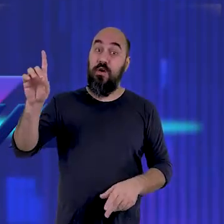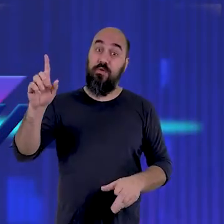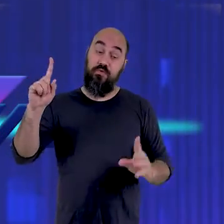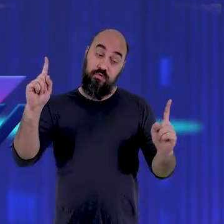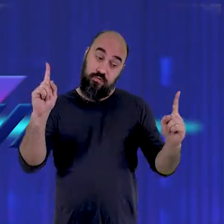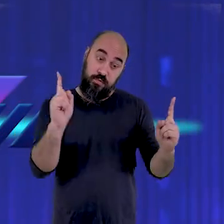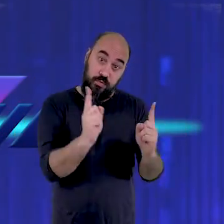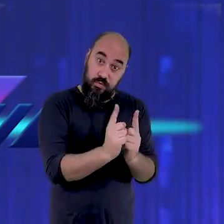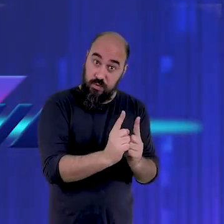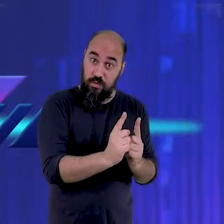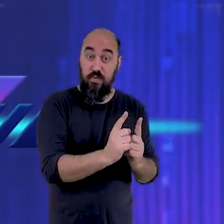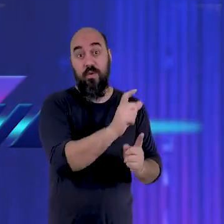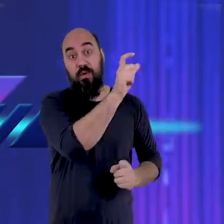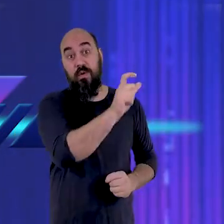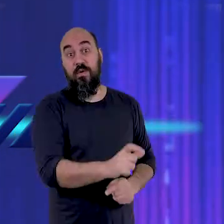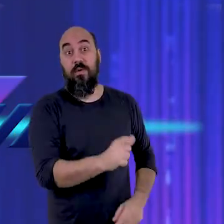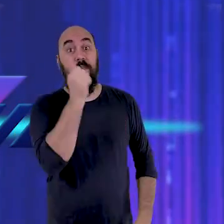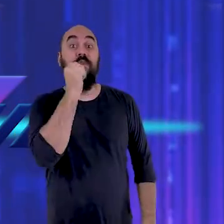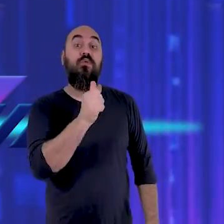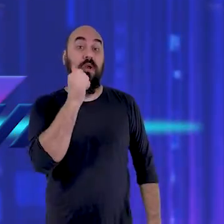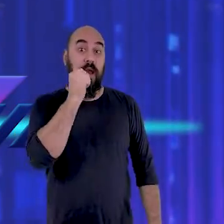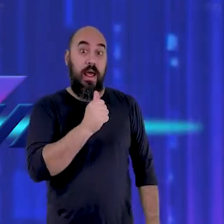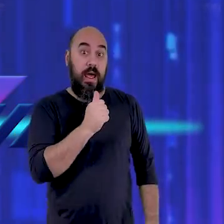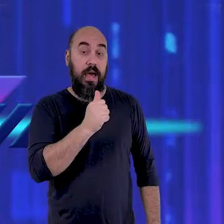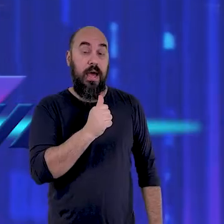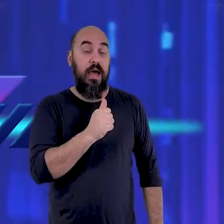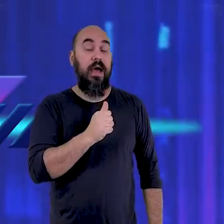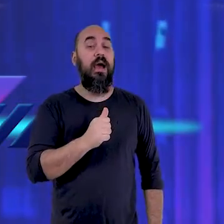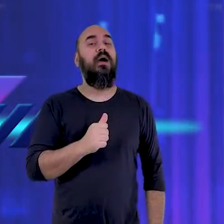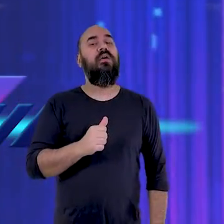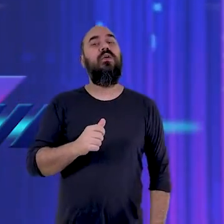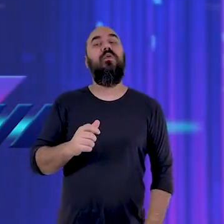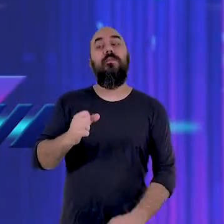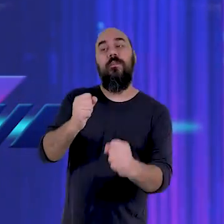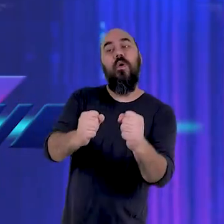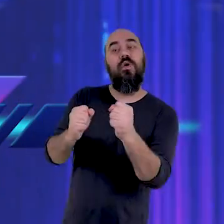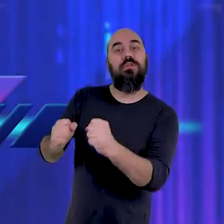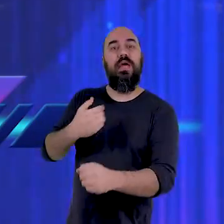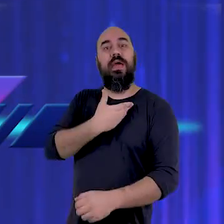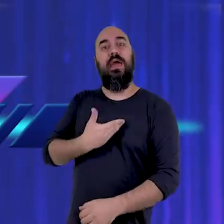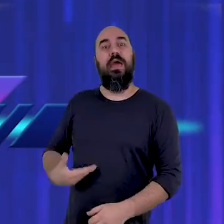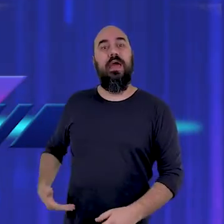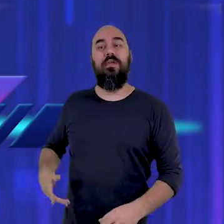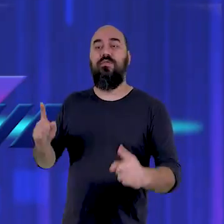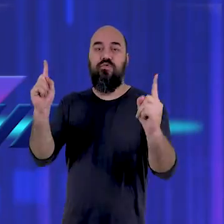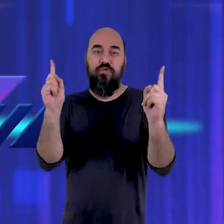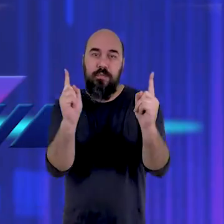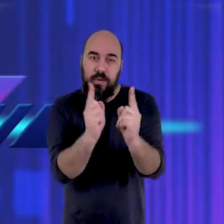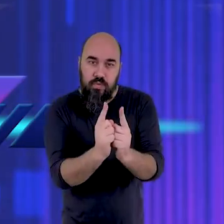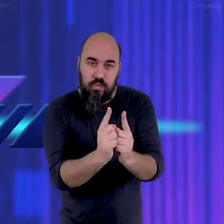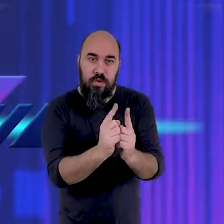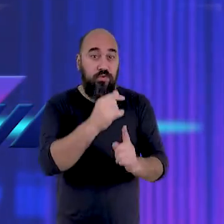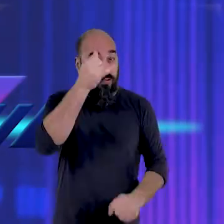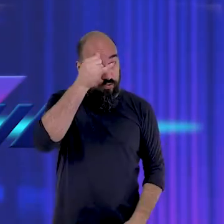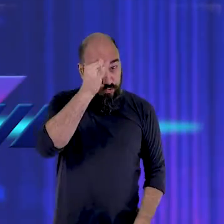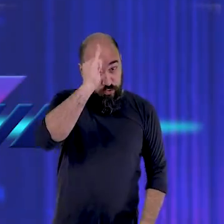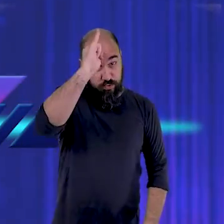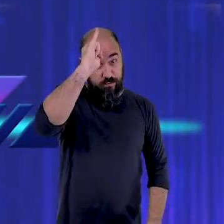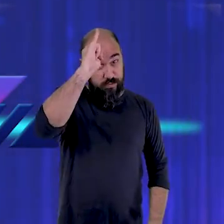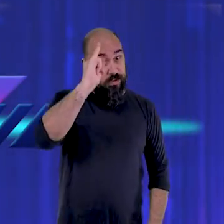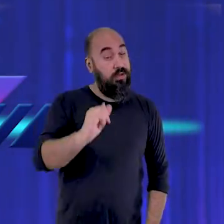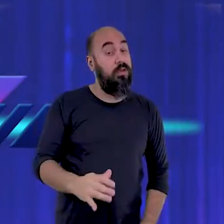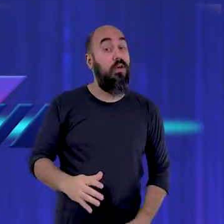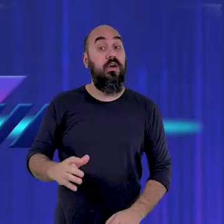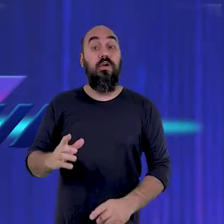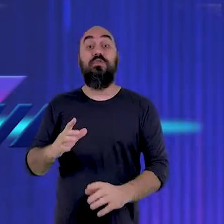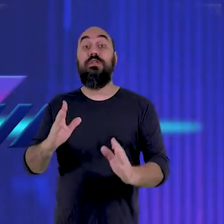uma mulher. Entenderam? Há uma redução. Um poder ou um reino está diminuído na figura de um chifre. O tempo